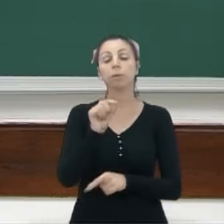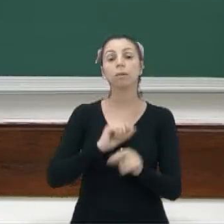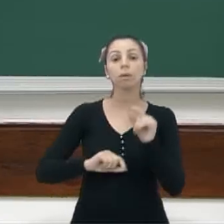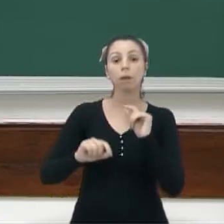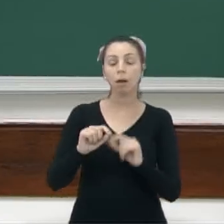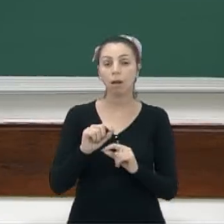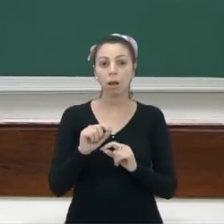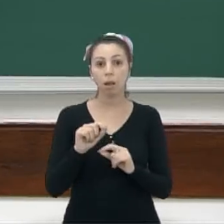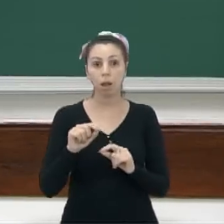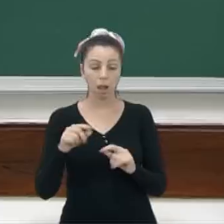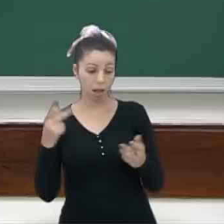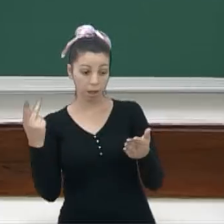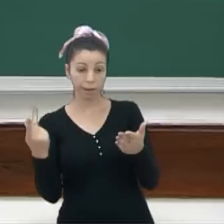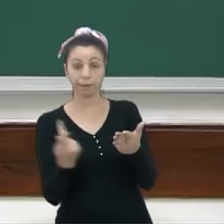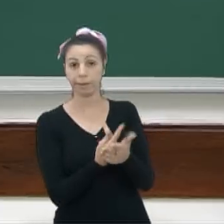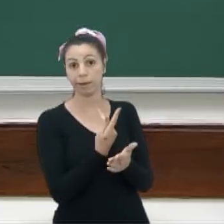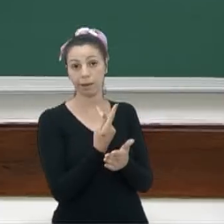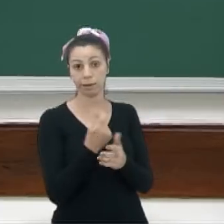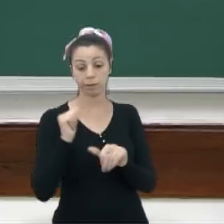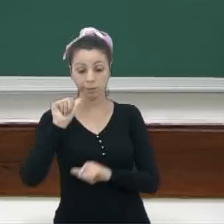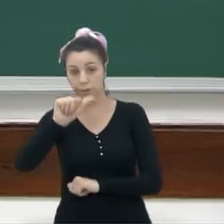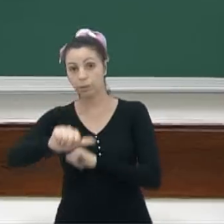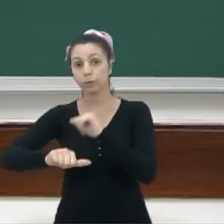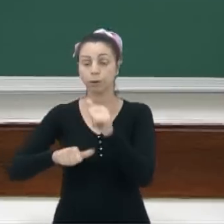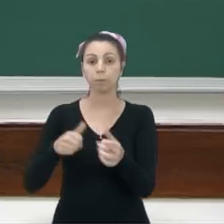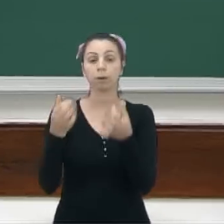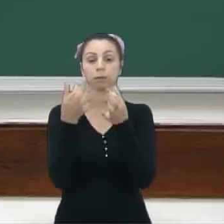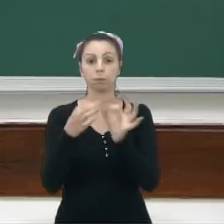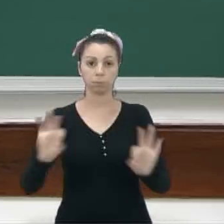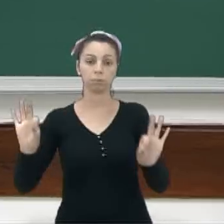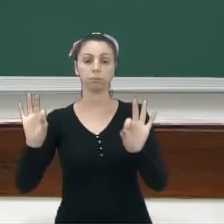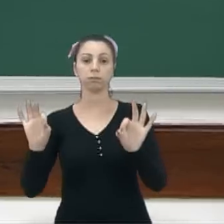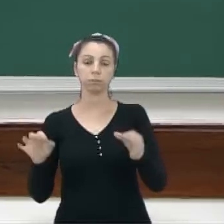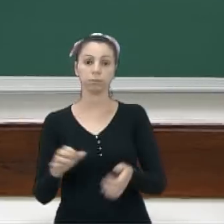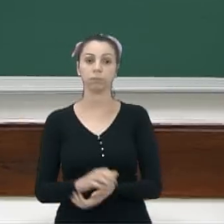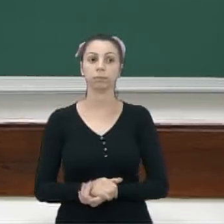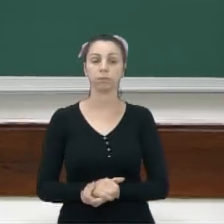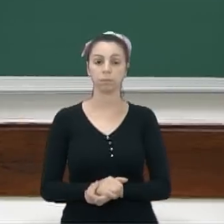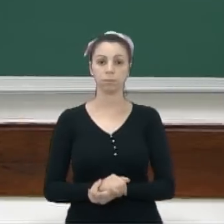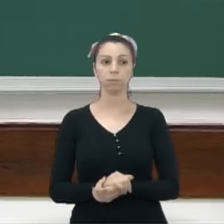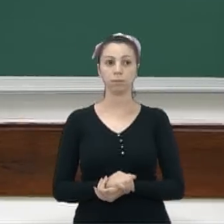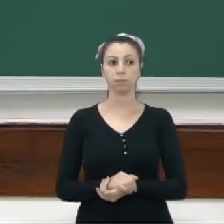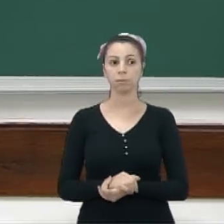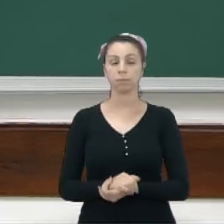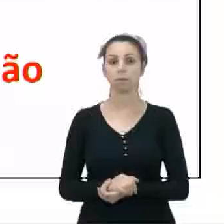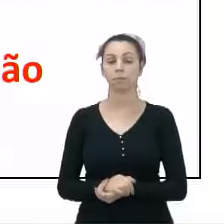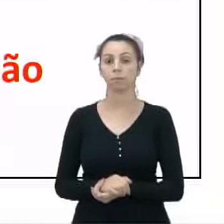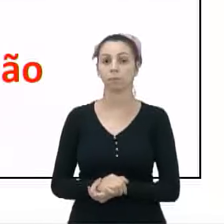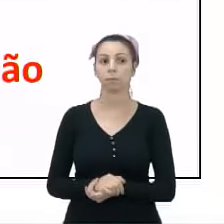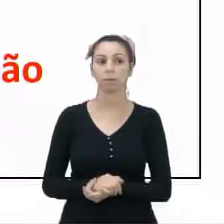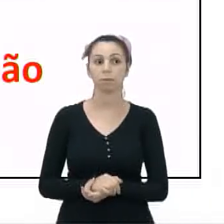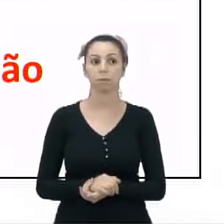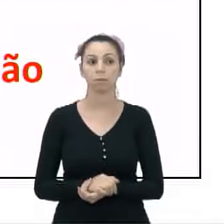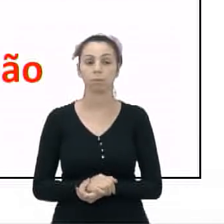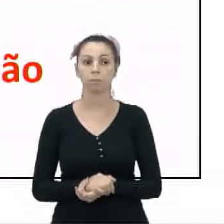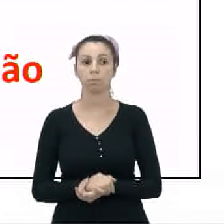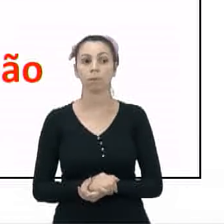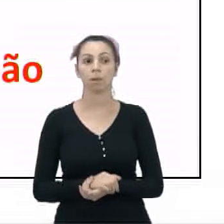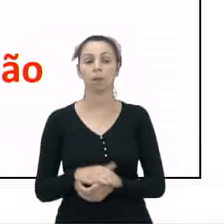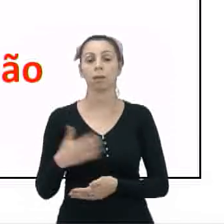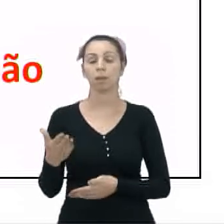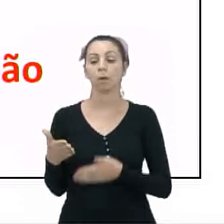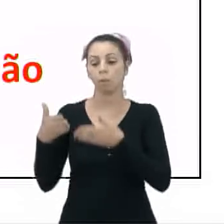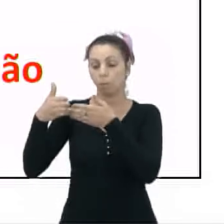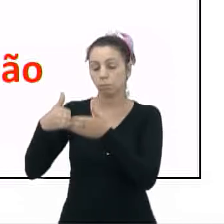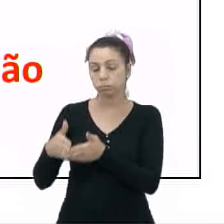o quê? Ver qual era a incorreta e transformar numa resposta correta. Então, a alternativa à expedição organizada